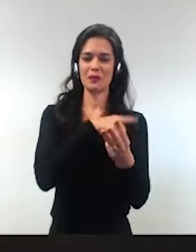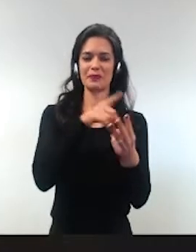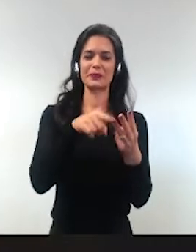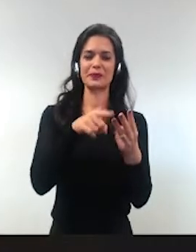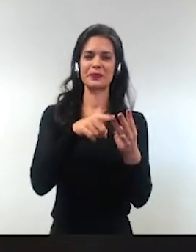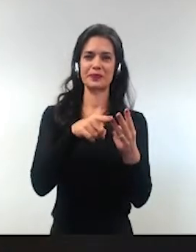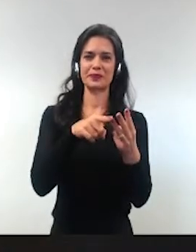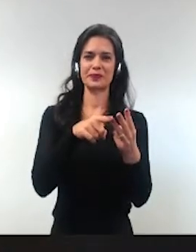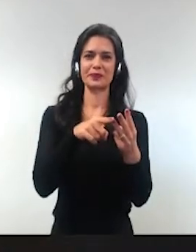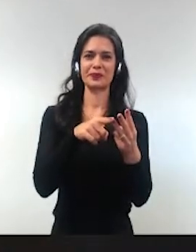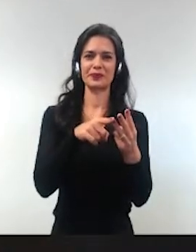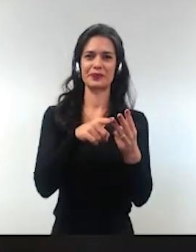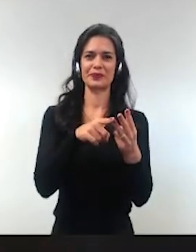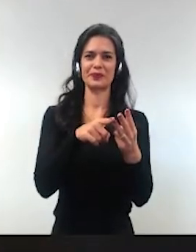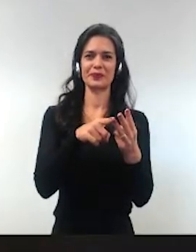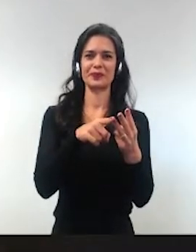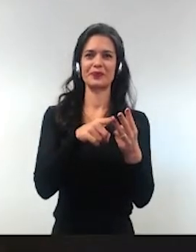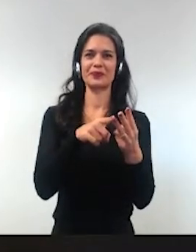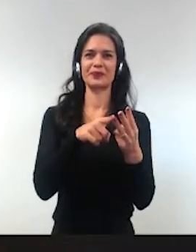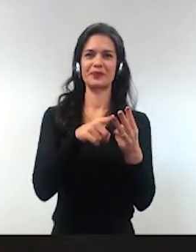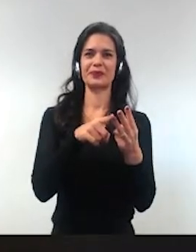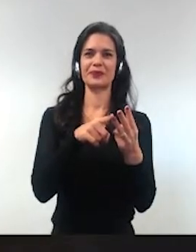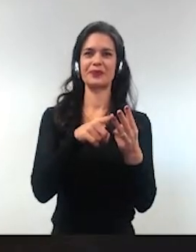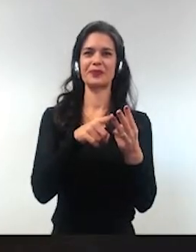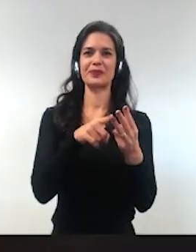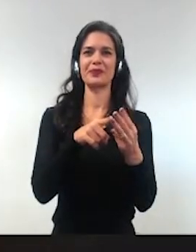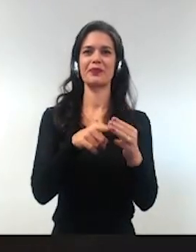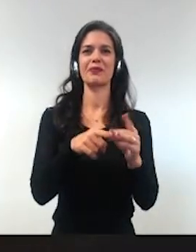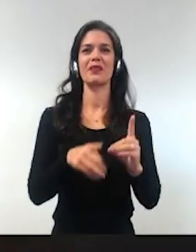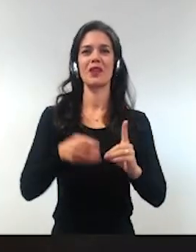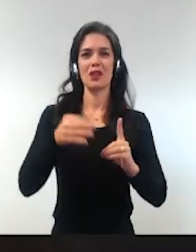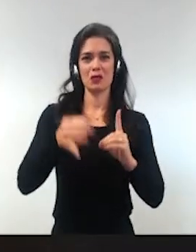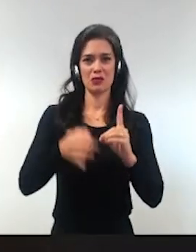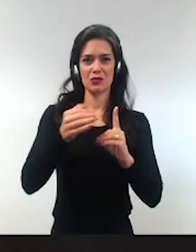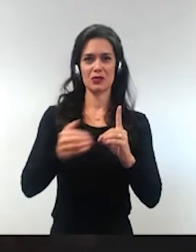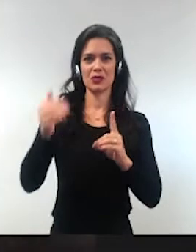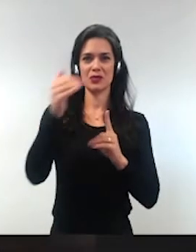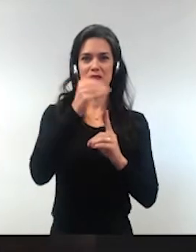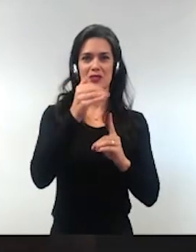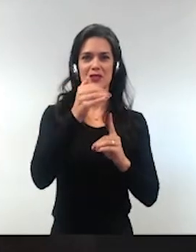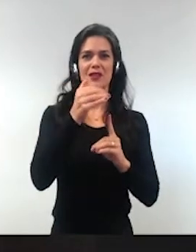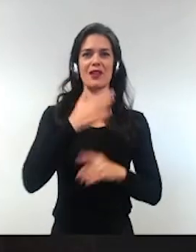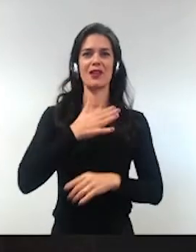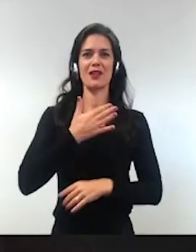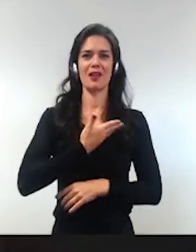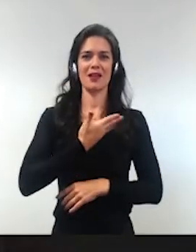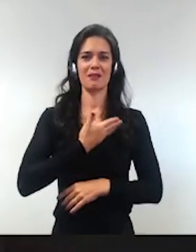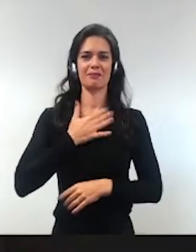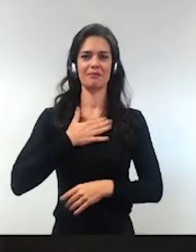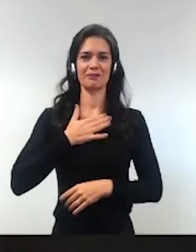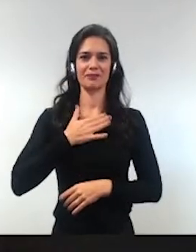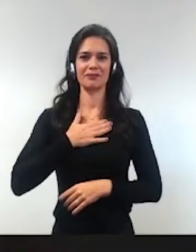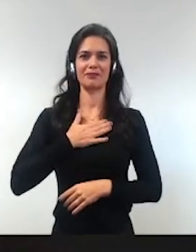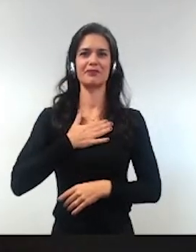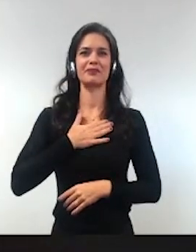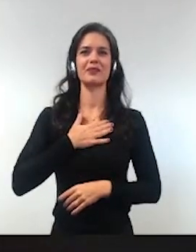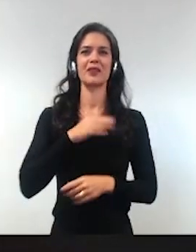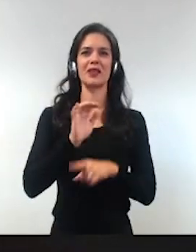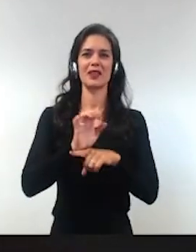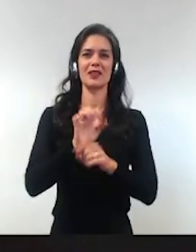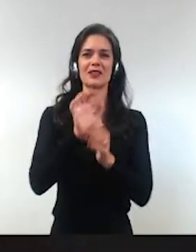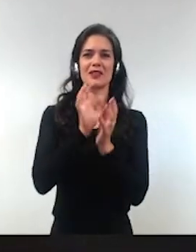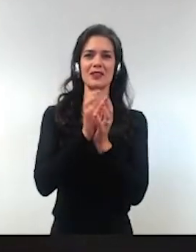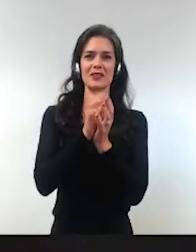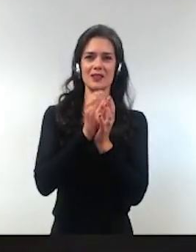compondo esse trio, o desembargador, conterrâneo e amigo querido do Tribunal de Justiça do Estado de Pernambuco, Ricardo